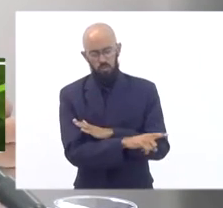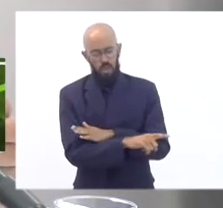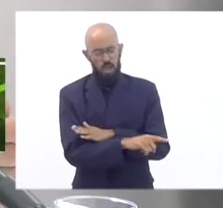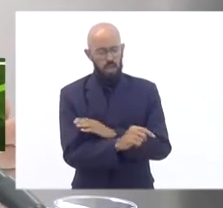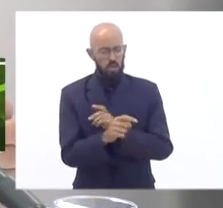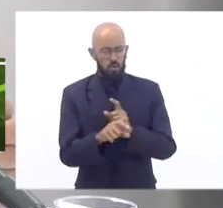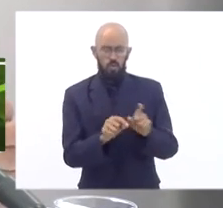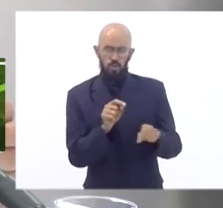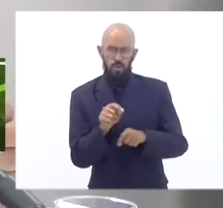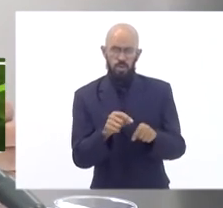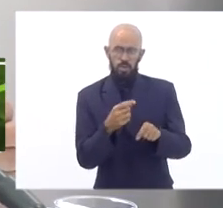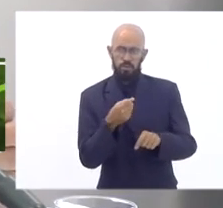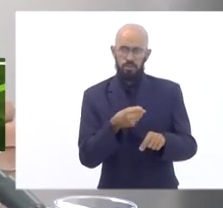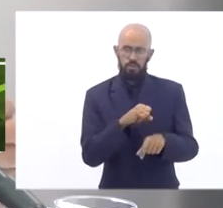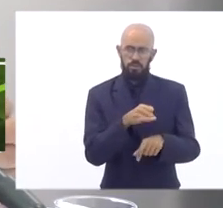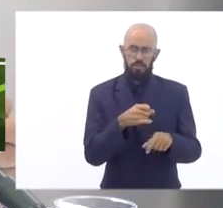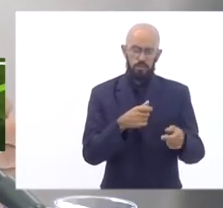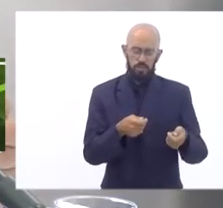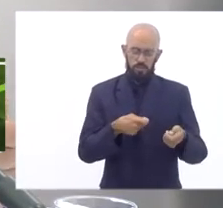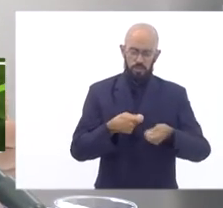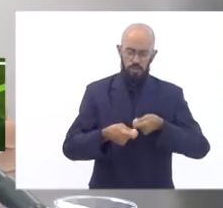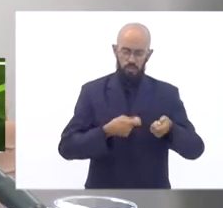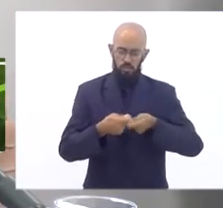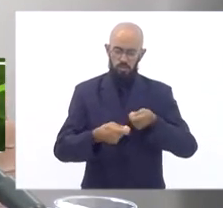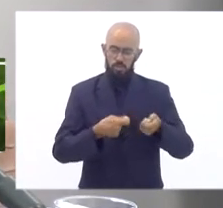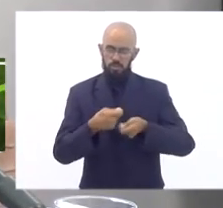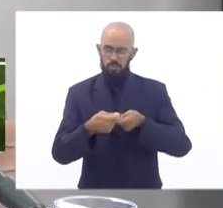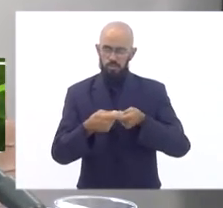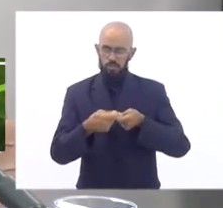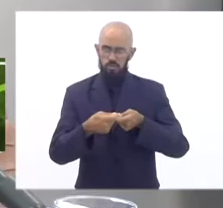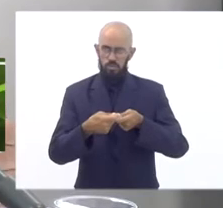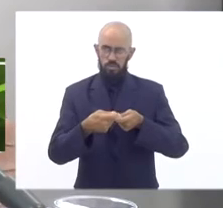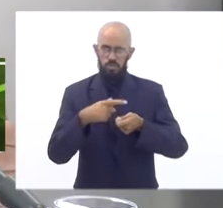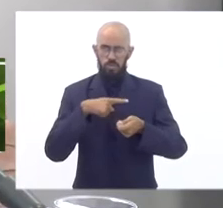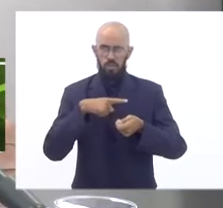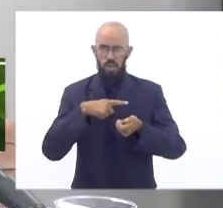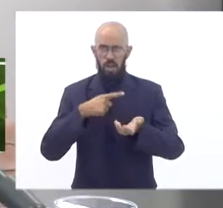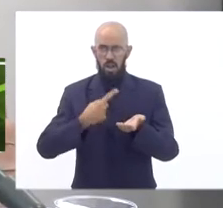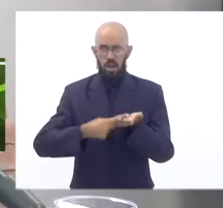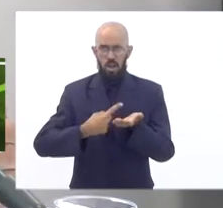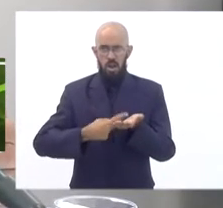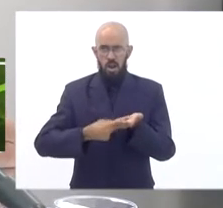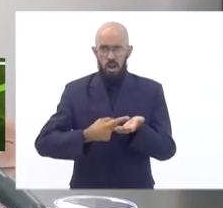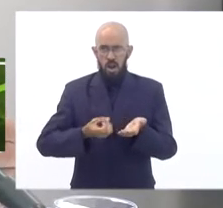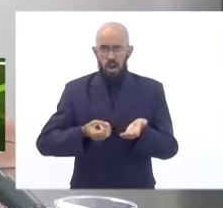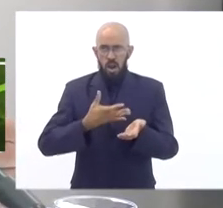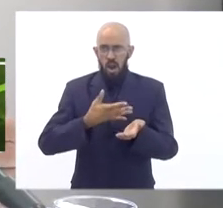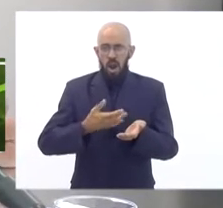eu queria perguntar, se nas tratativas em curso, já que tem um termo aditivo novo sendo